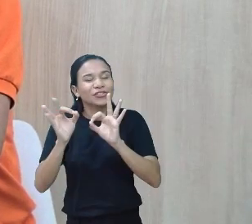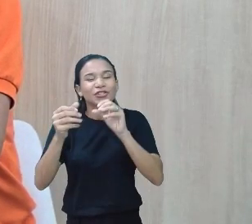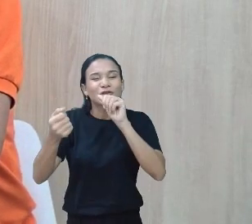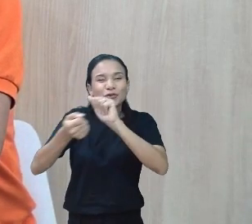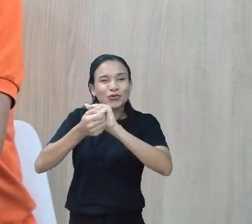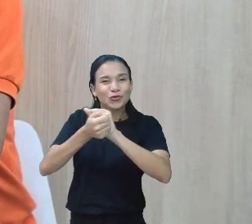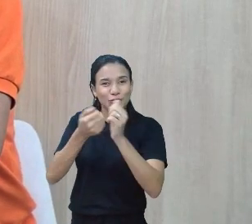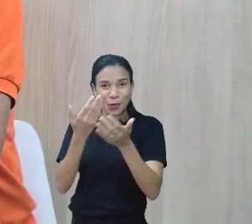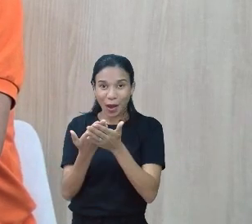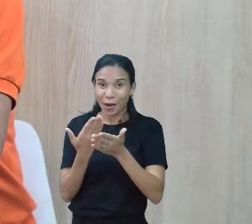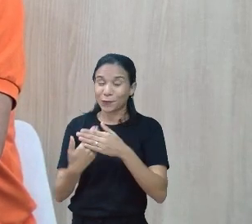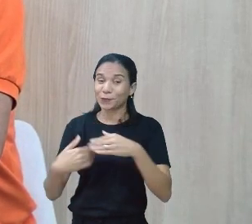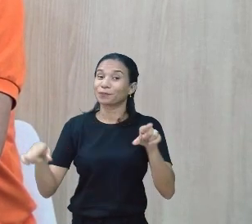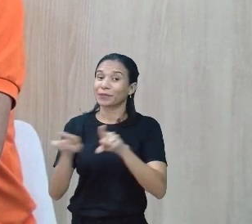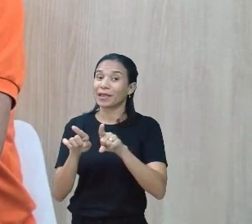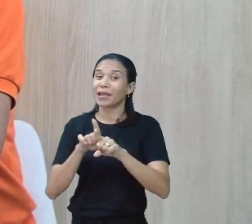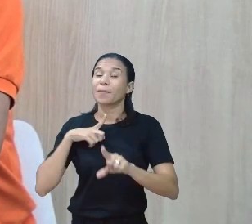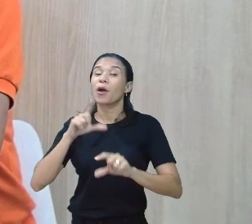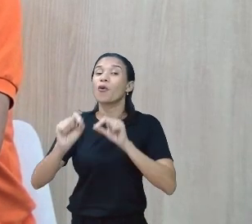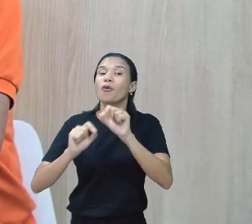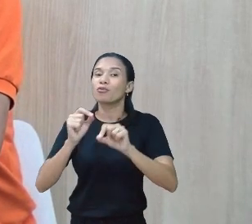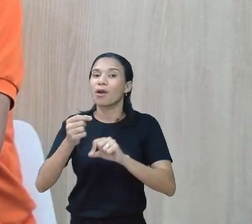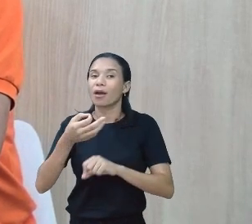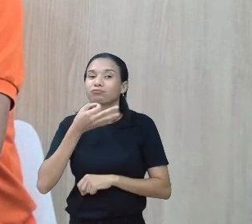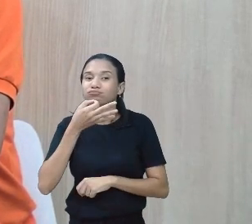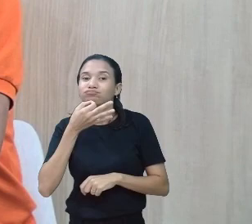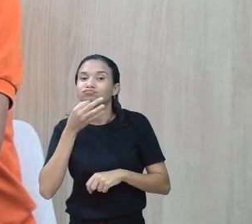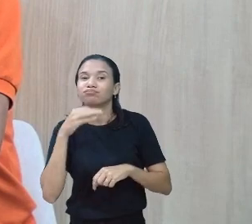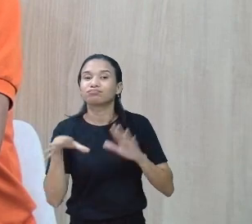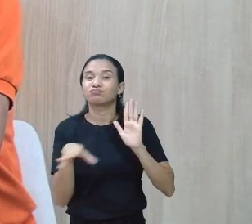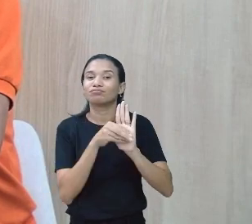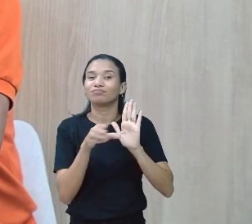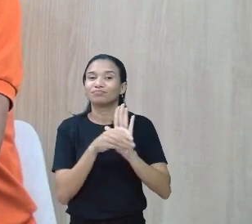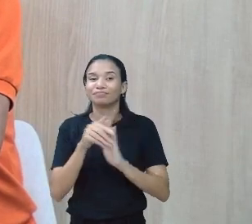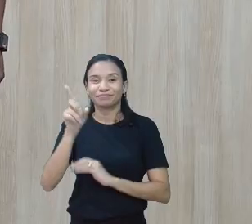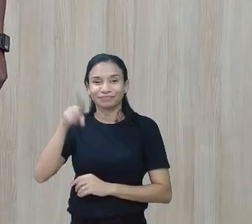participando. E também deixando seus comentários, tá certo? É isso, professor.